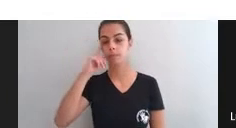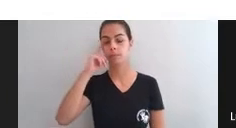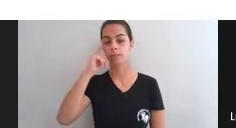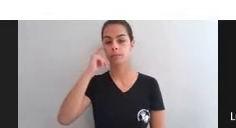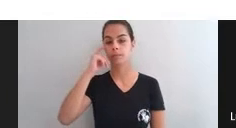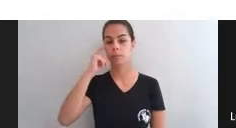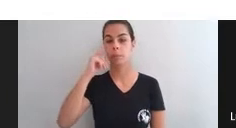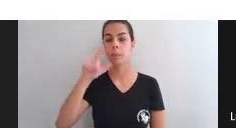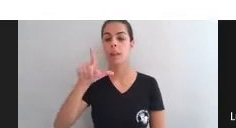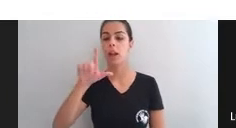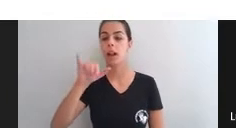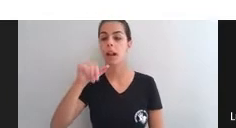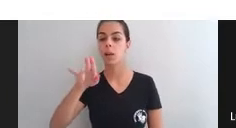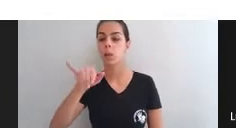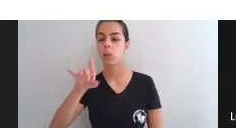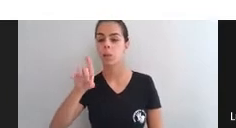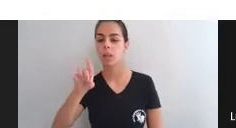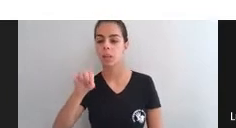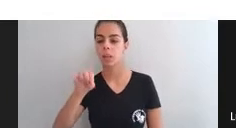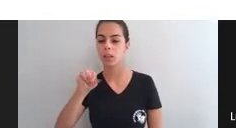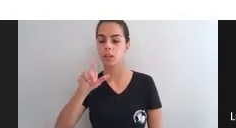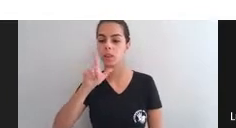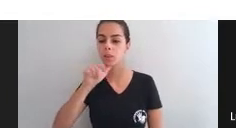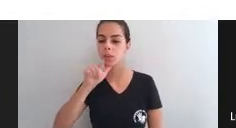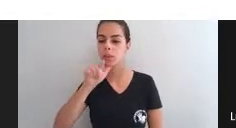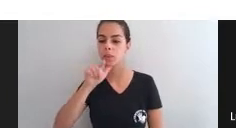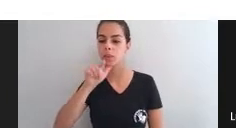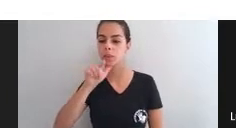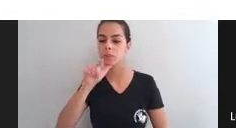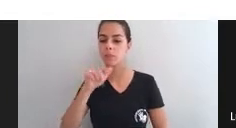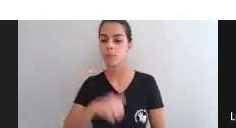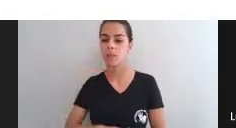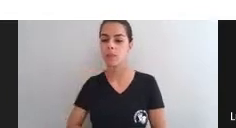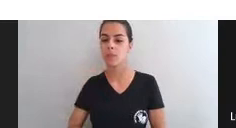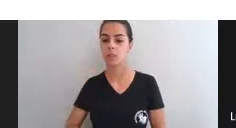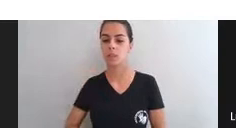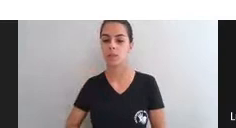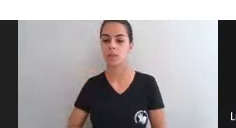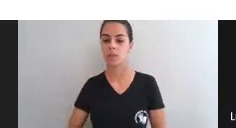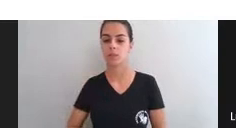o líquido é que